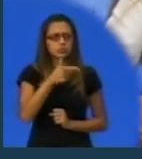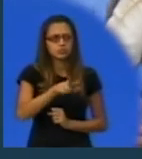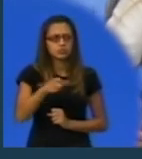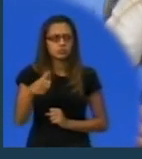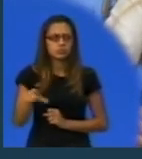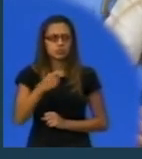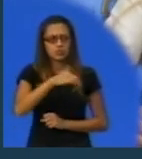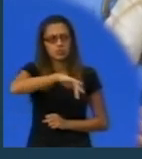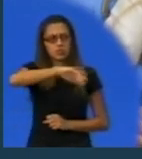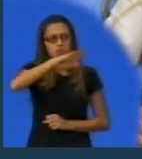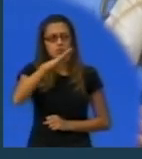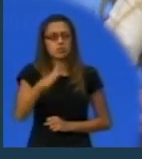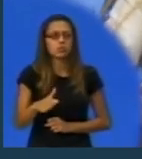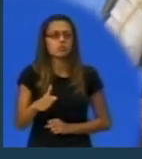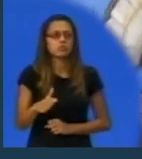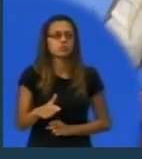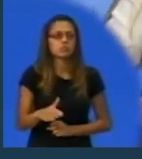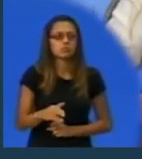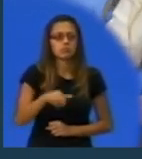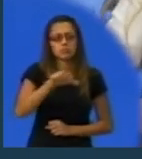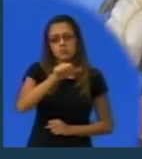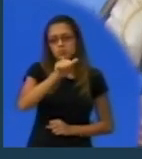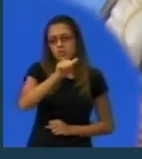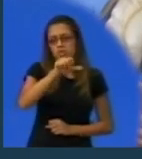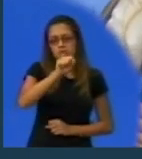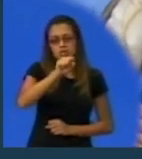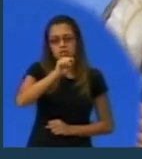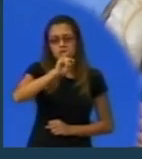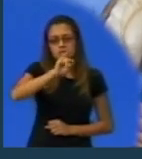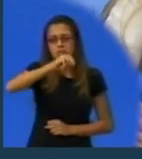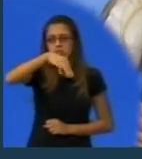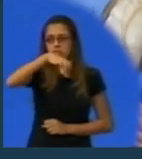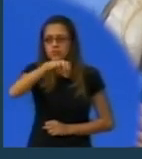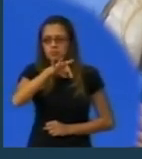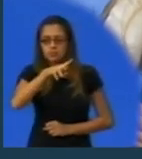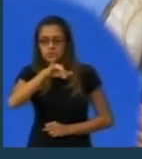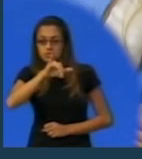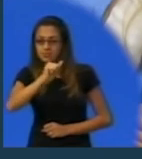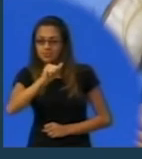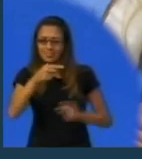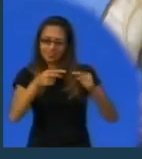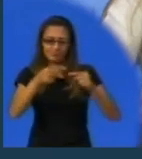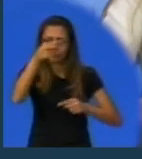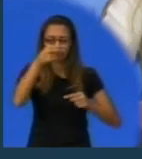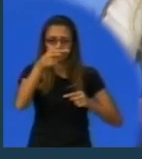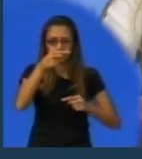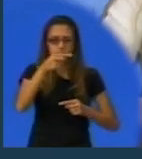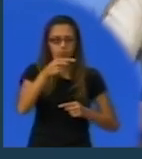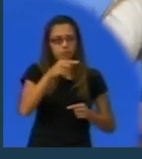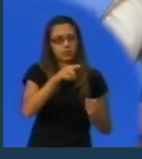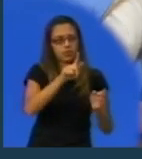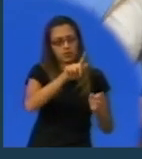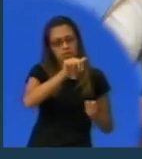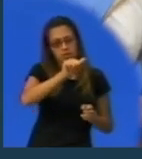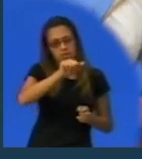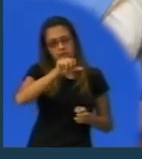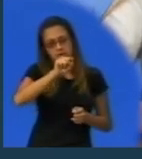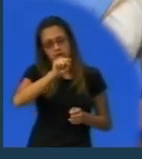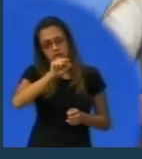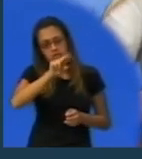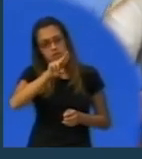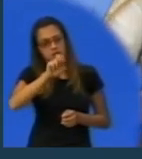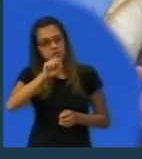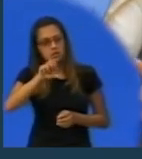com uma distribuição assimétrica. Então, ela não se encaixa dentro desse padrão da curva de Gauss. Então, eu posso ter uma curva lá em